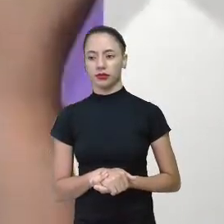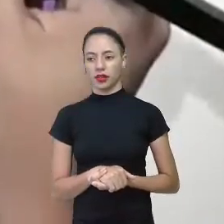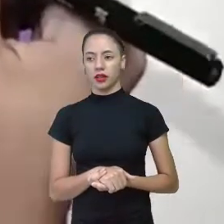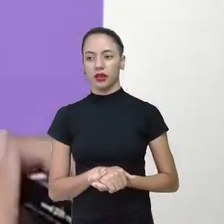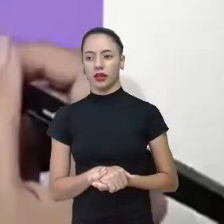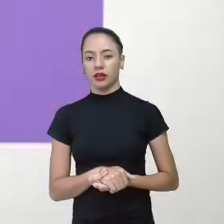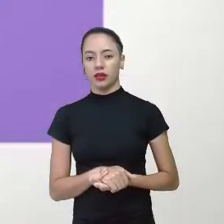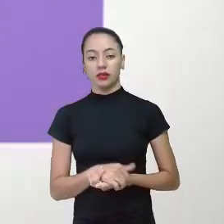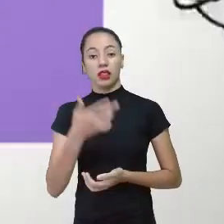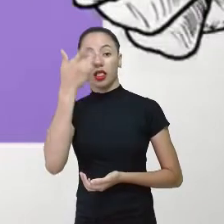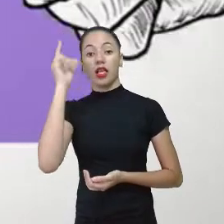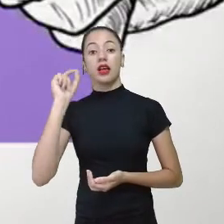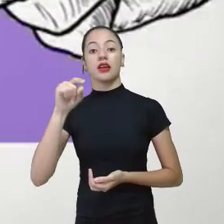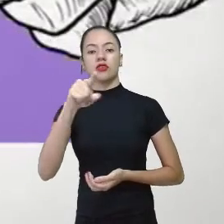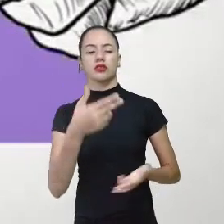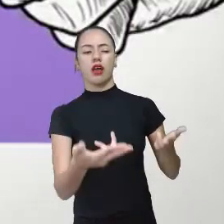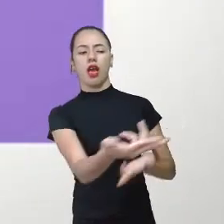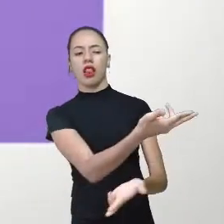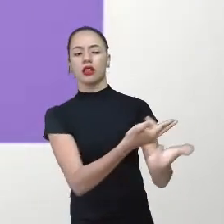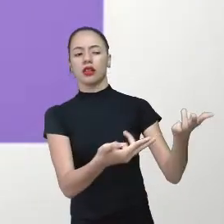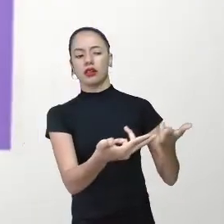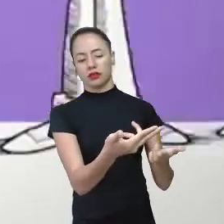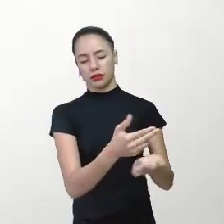Com quem você deveria se relacionar.